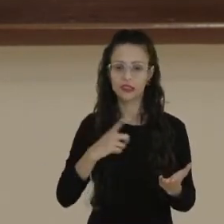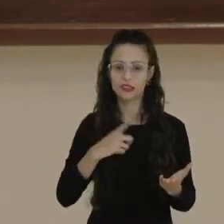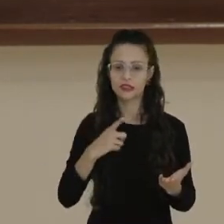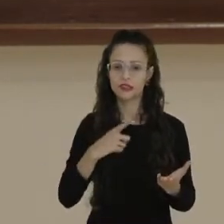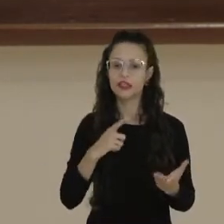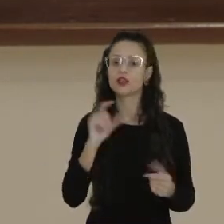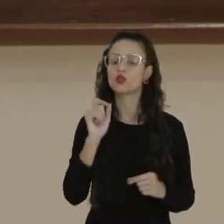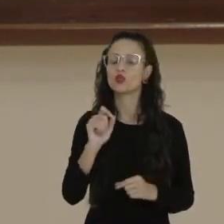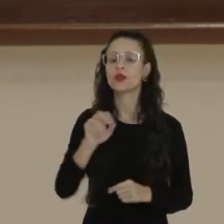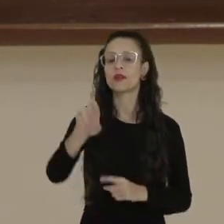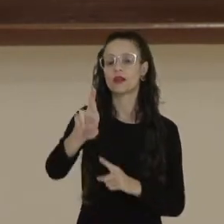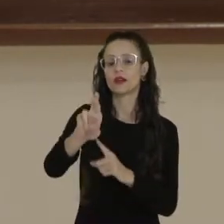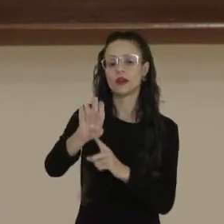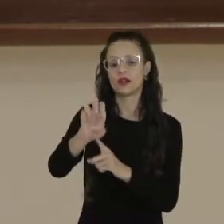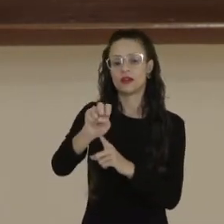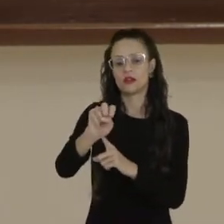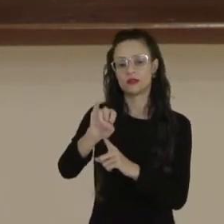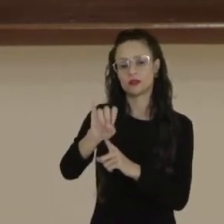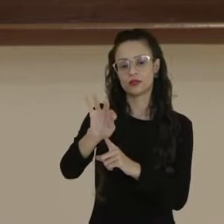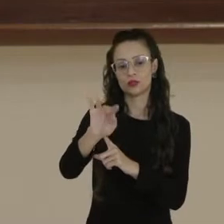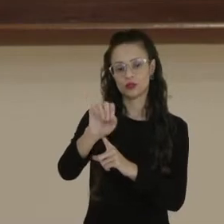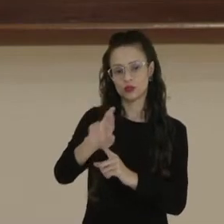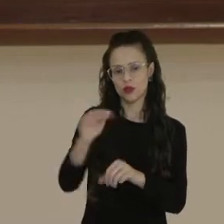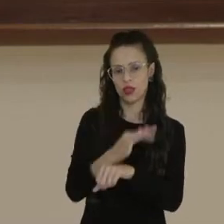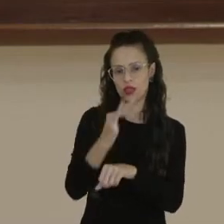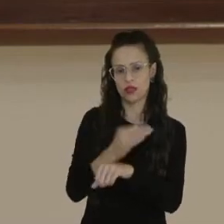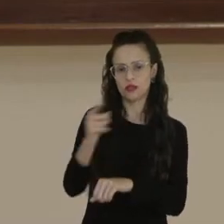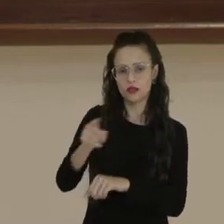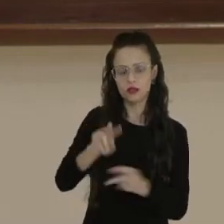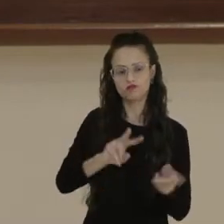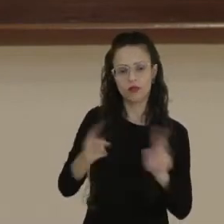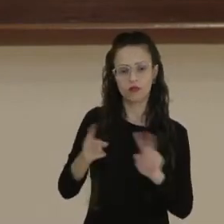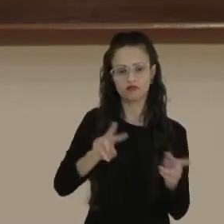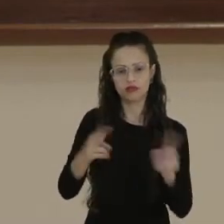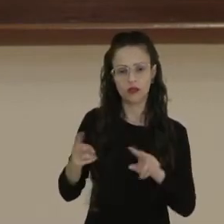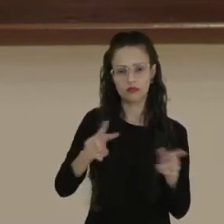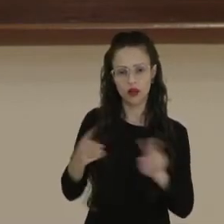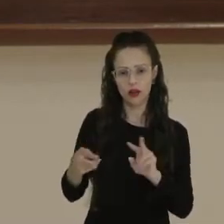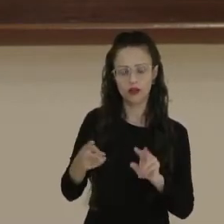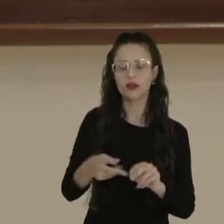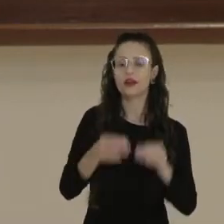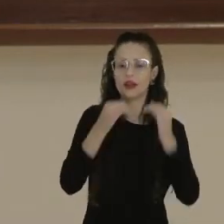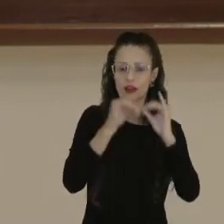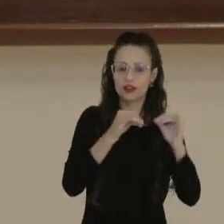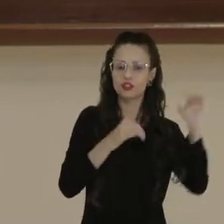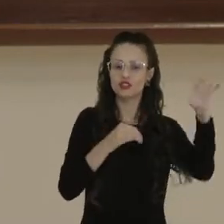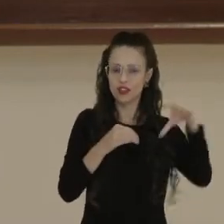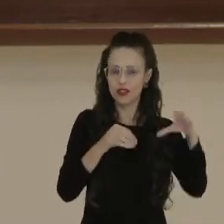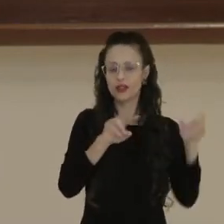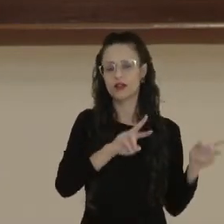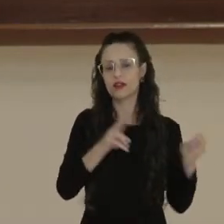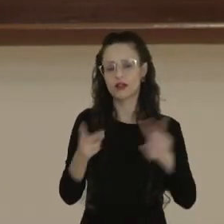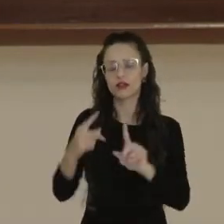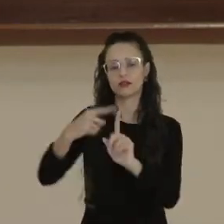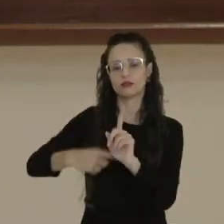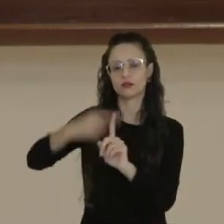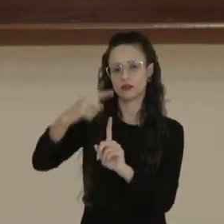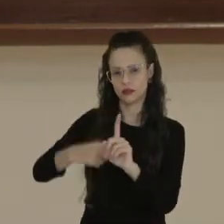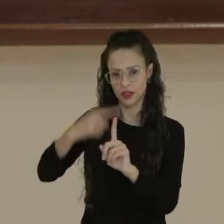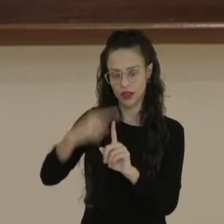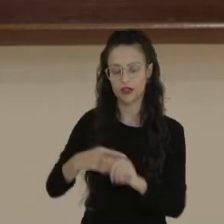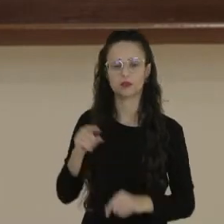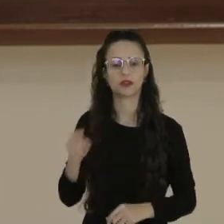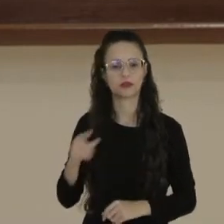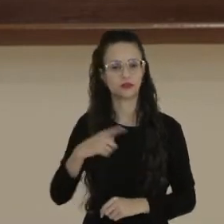resistor que está convertendo aquilo que ele é feito. Converter energia elétrica em energia térmica, né? Lembra de resistor com uma